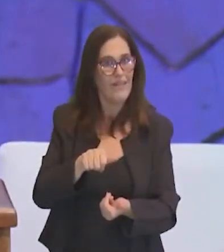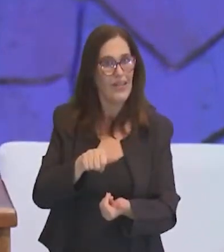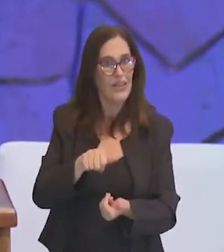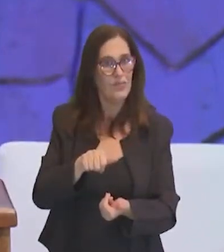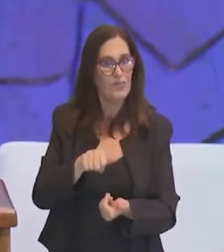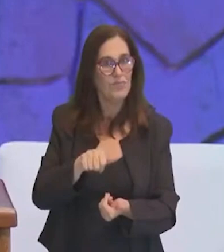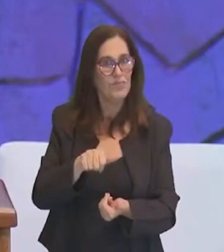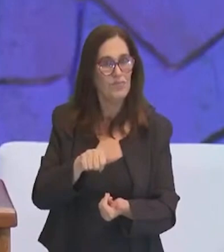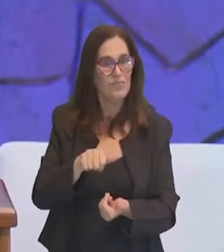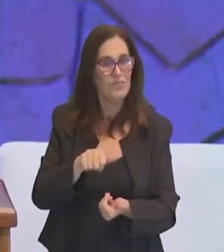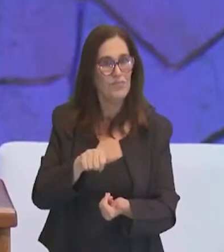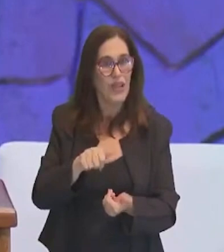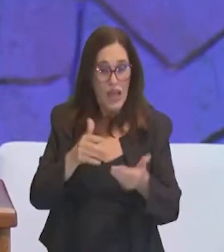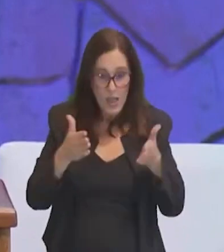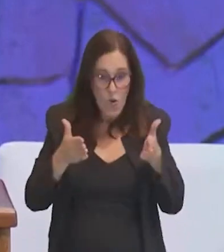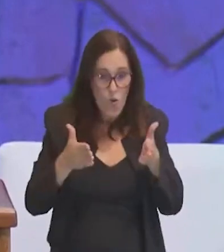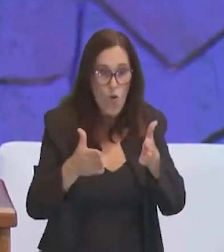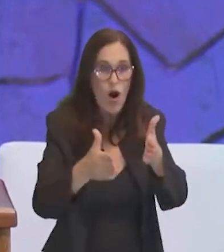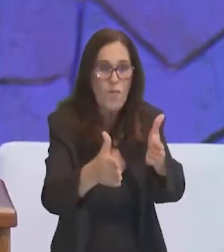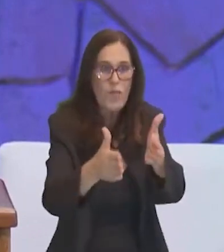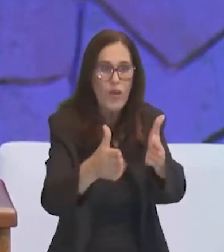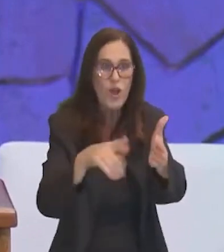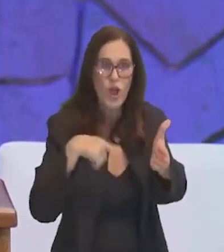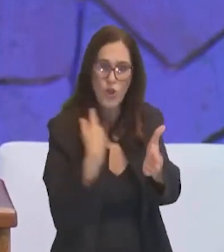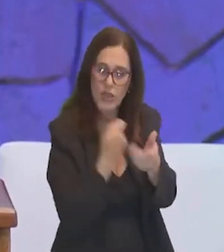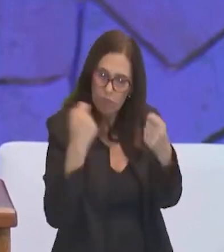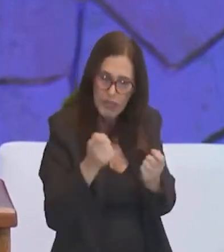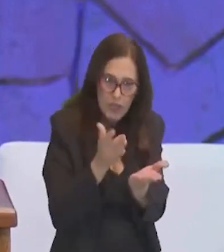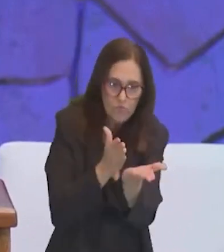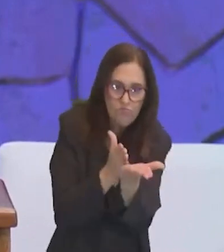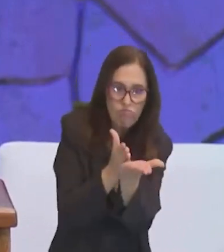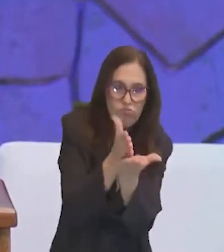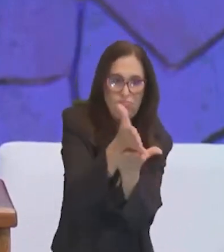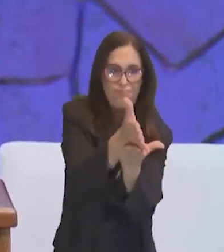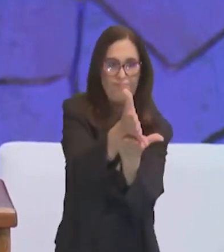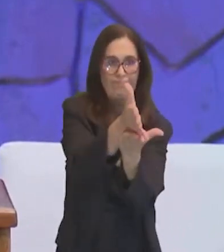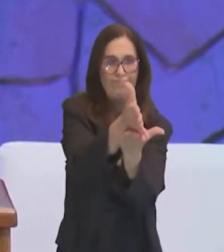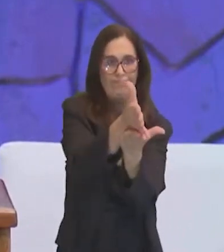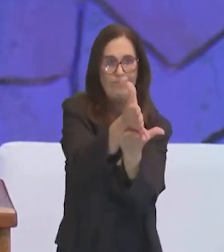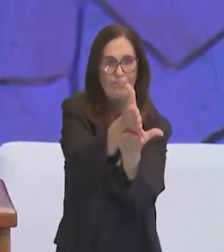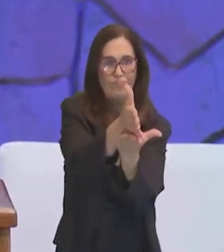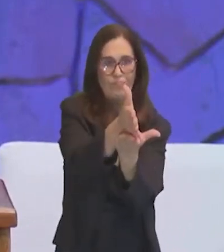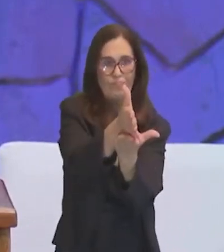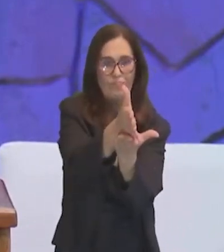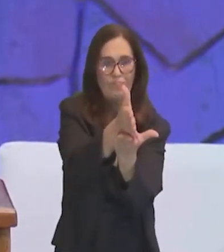e ser o caminho que nós deveríamos seguir como obediência.